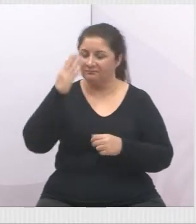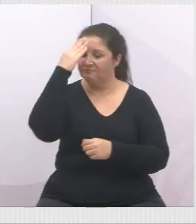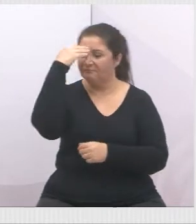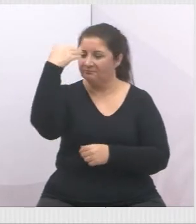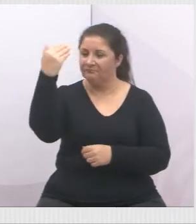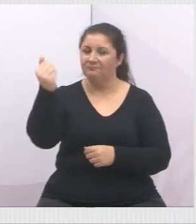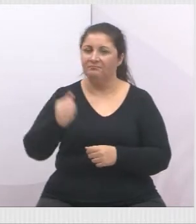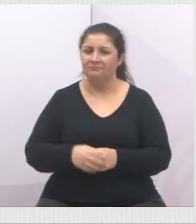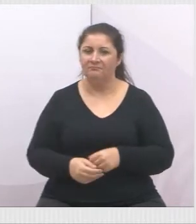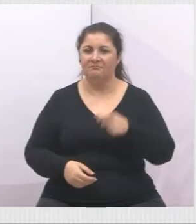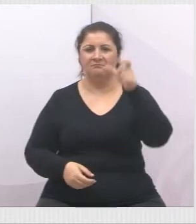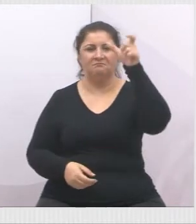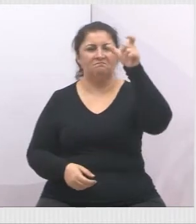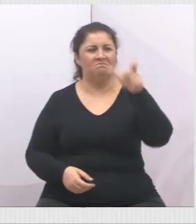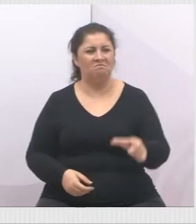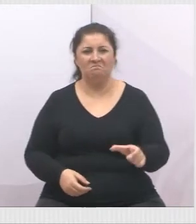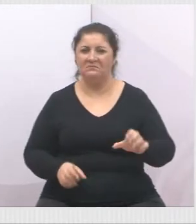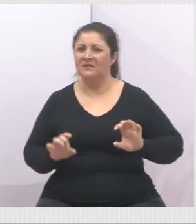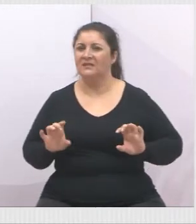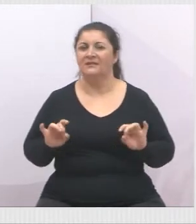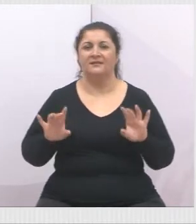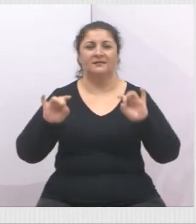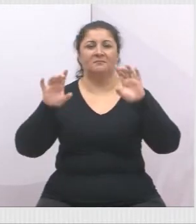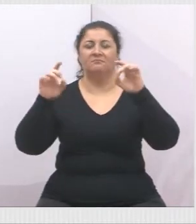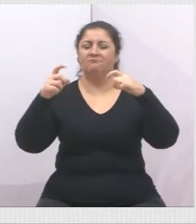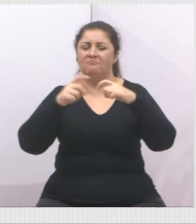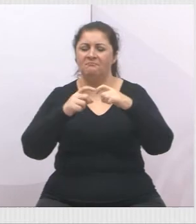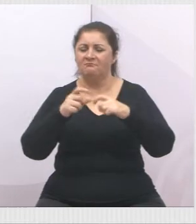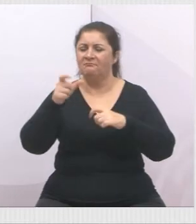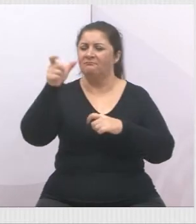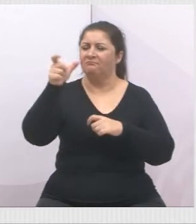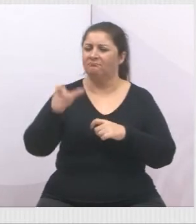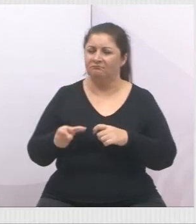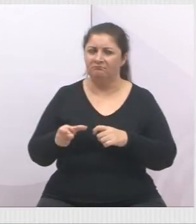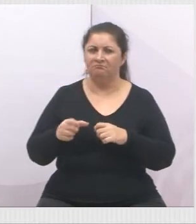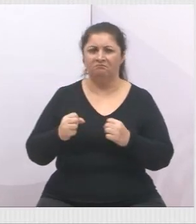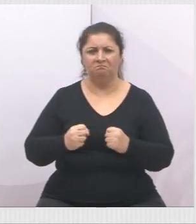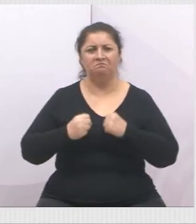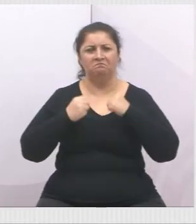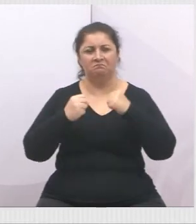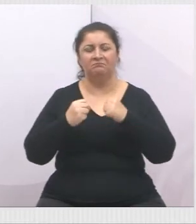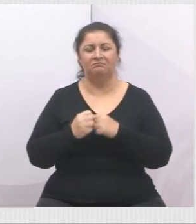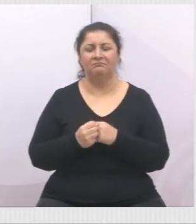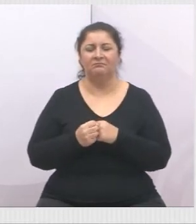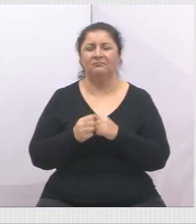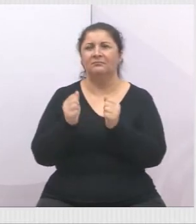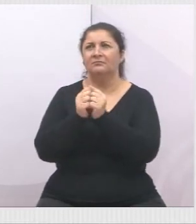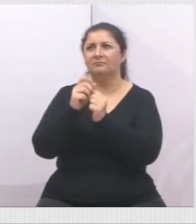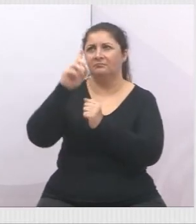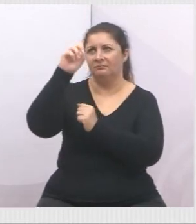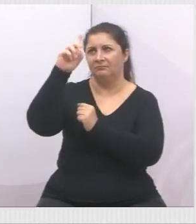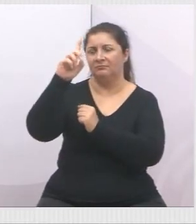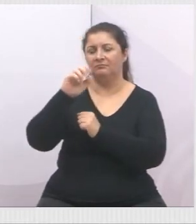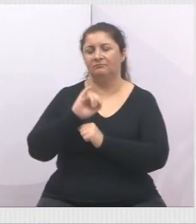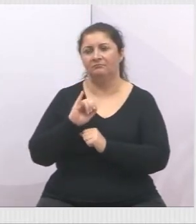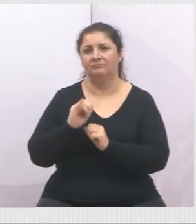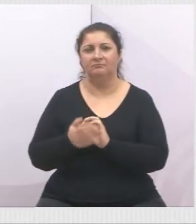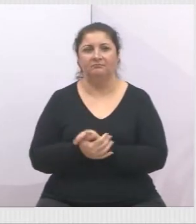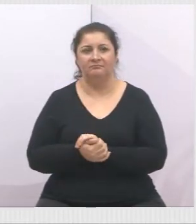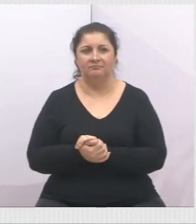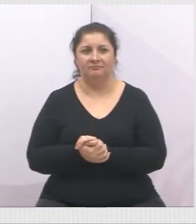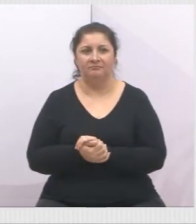Uma pessoa ímpar e um médico humano e competente. Fique com Deus, meu irmão. Sou